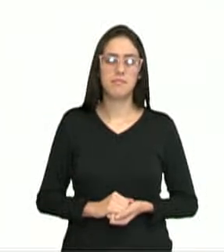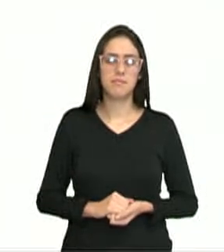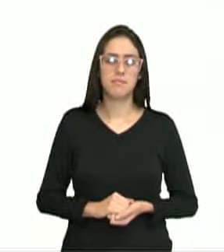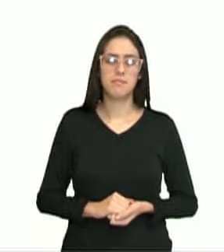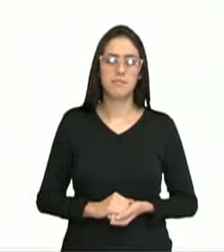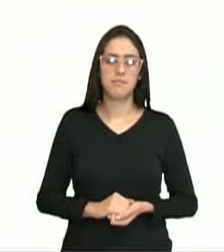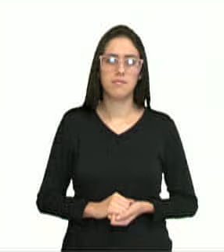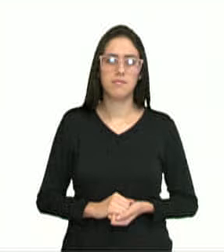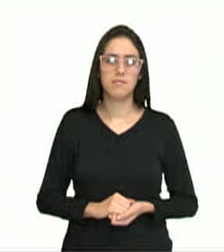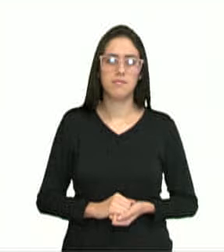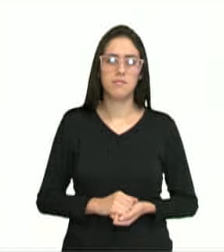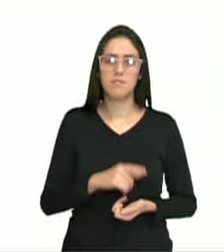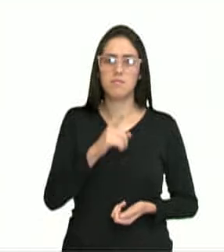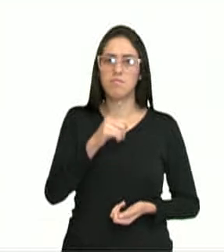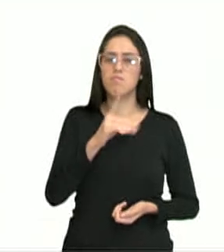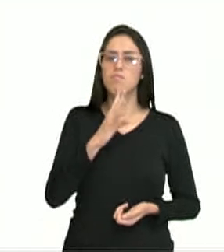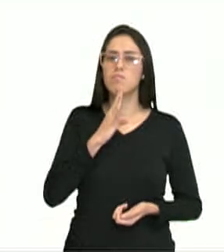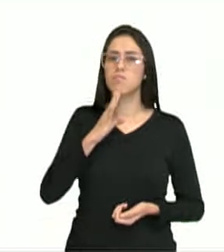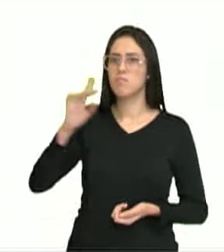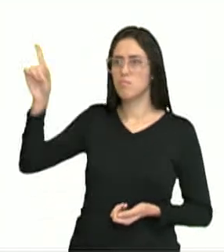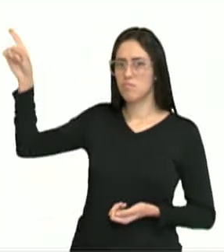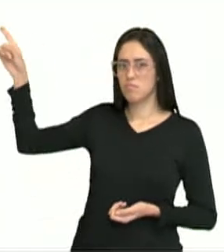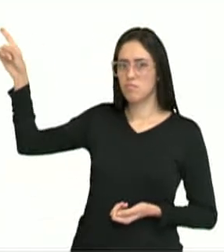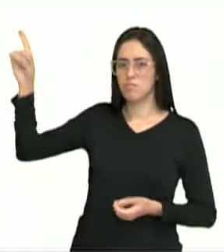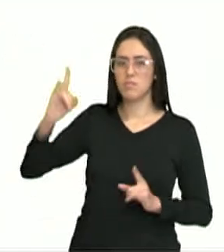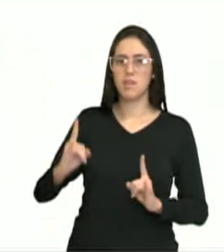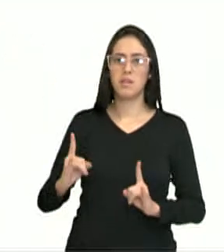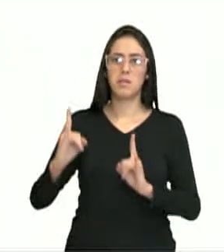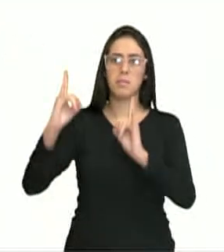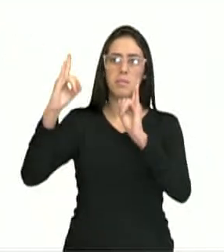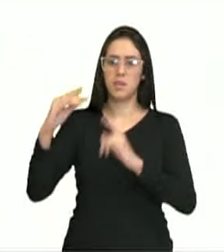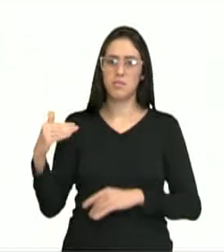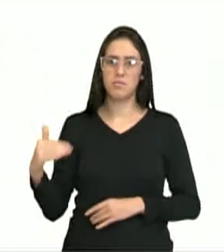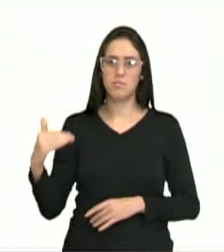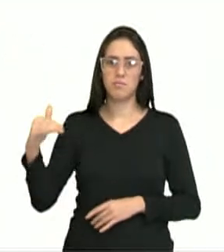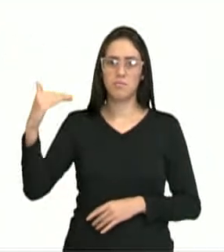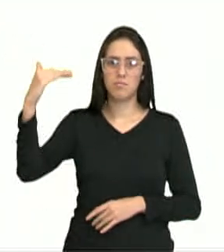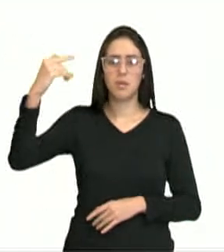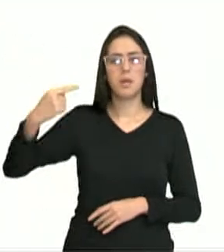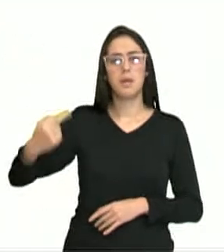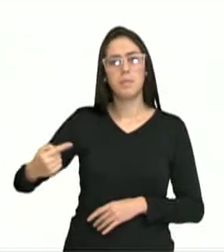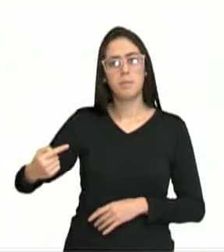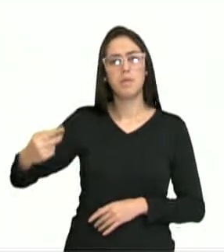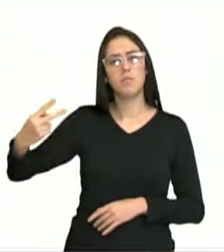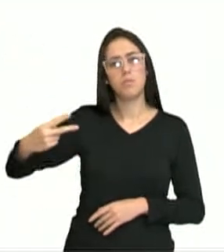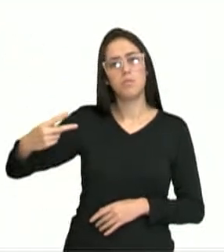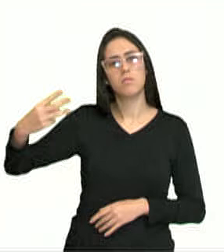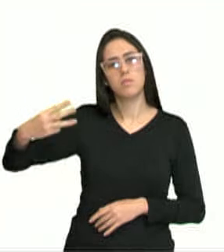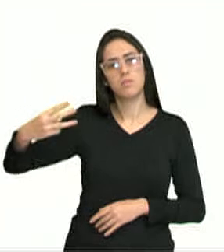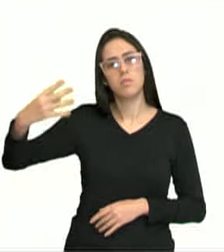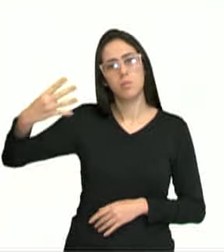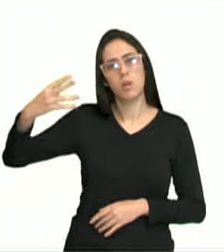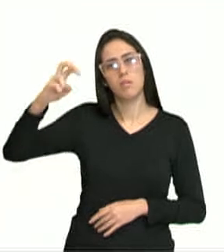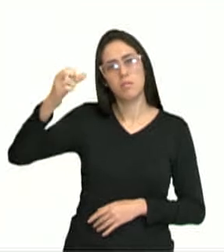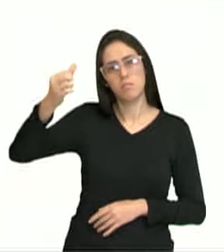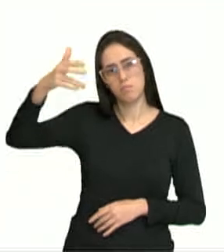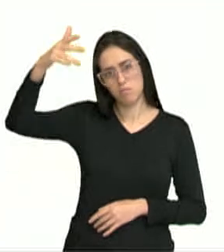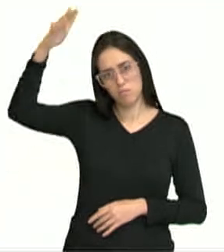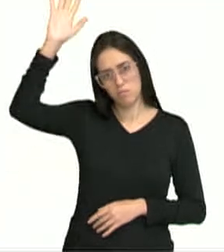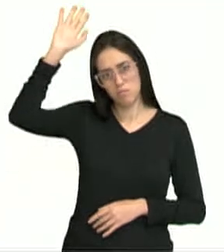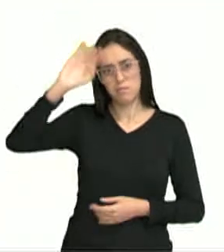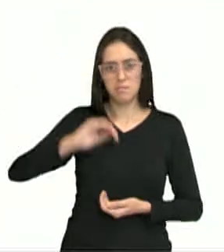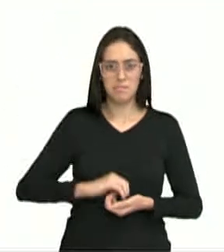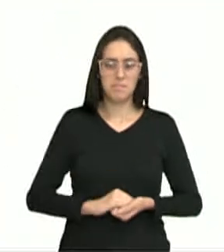uma sequência, os andares ali, ó, primeiro piso, segundo piso, terceiro,